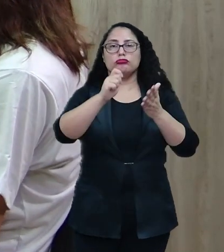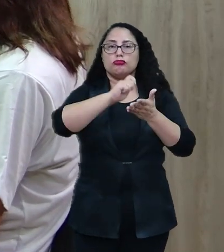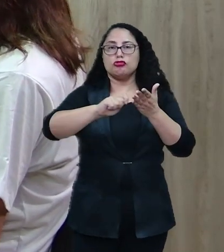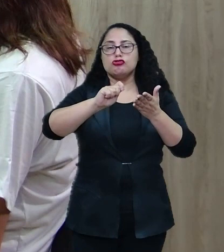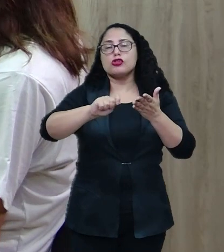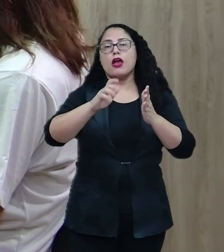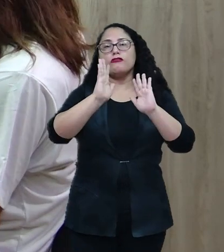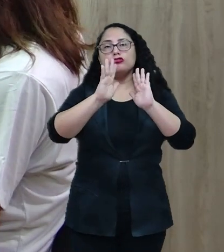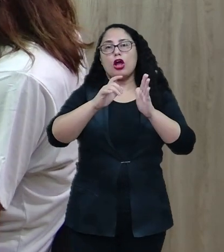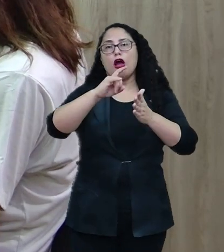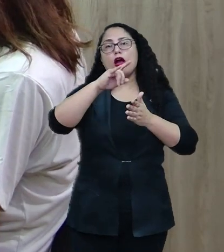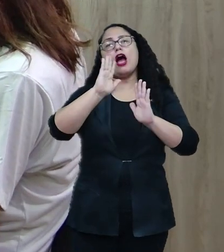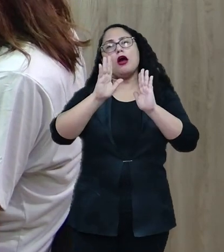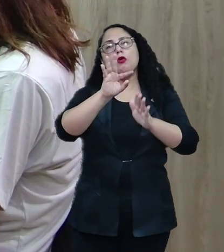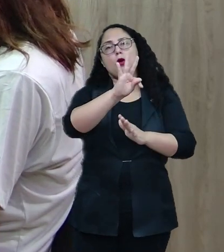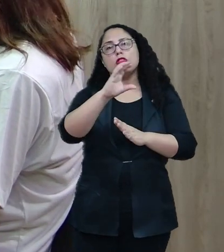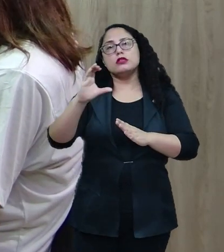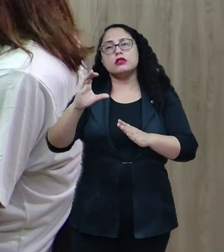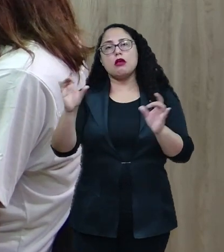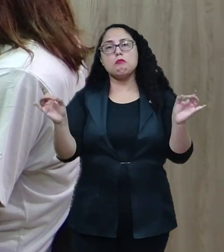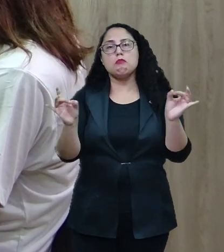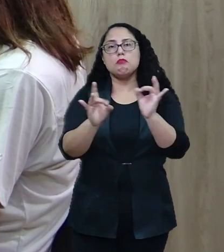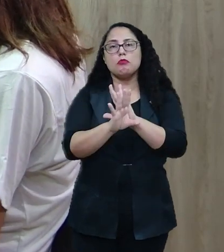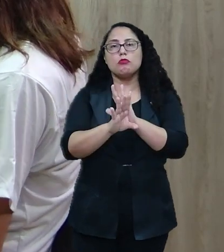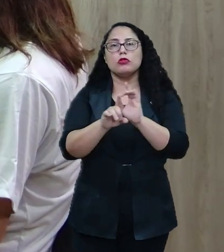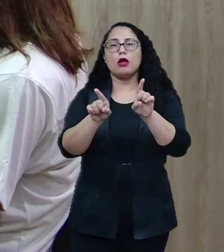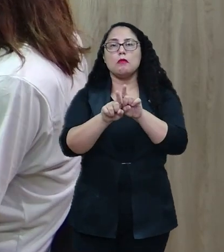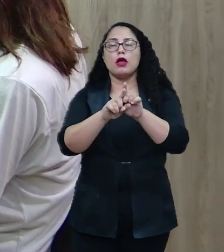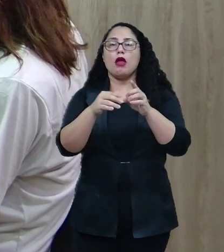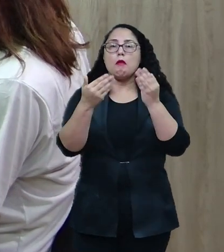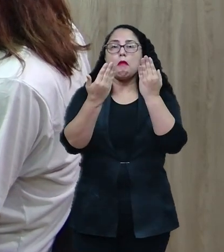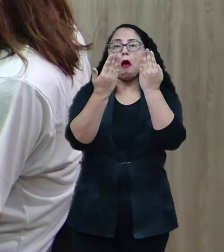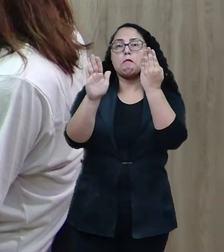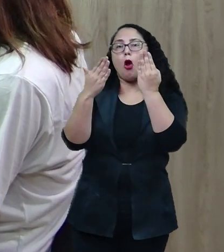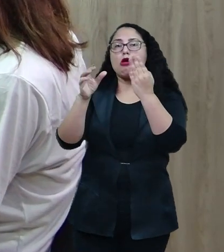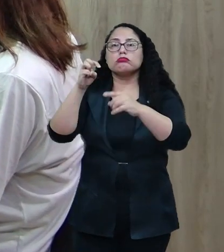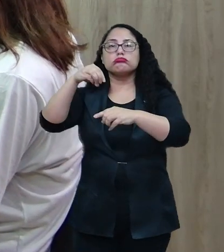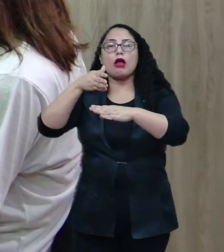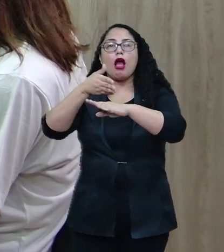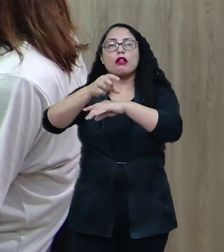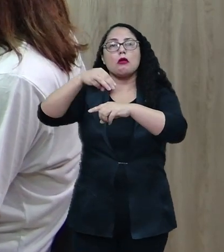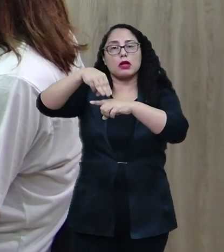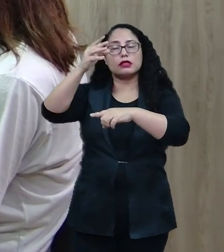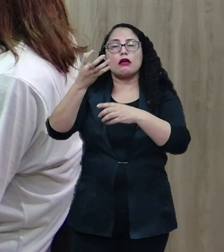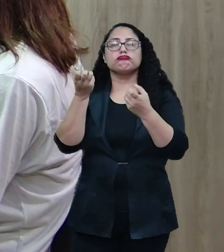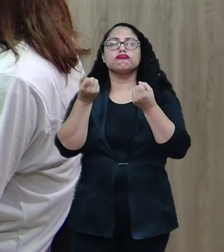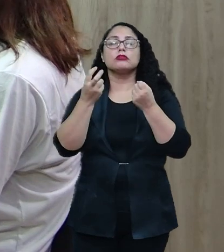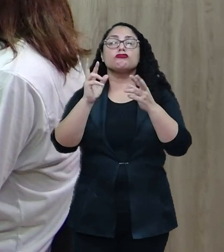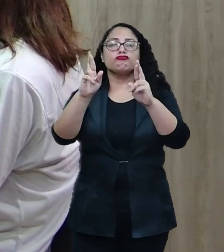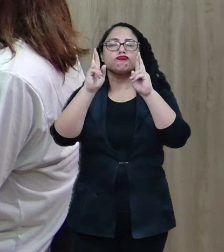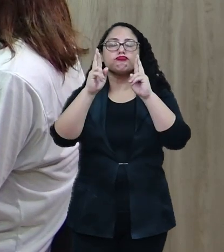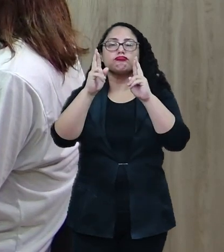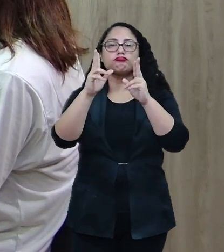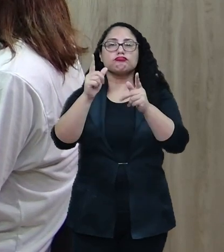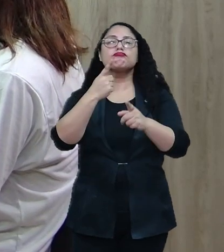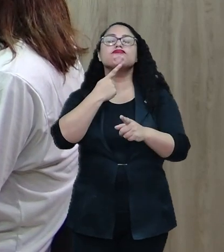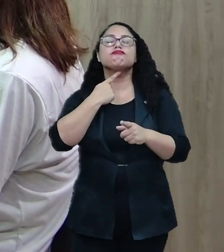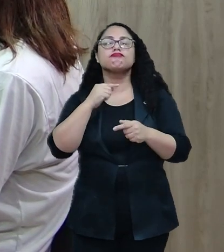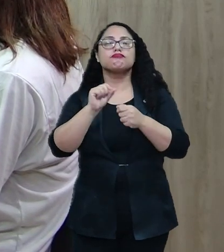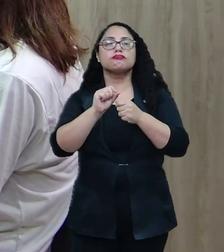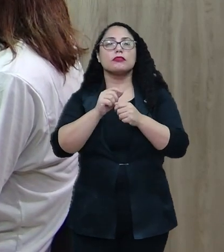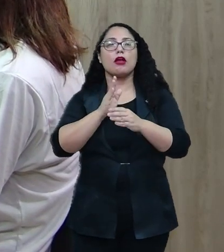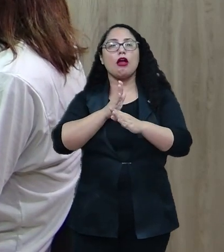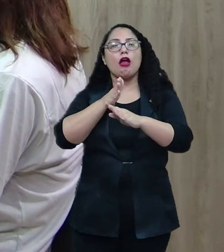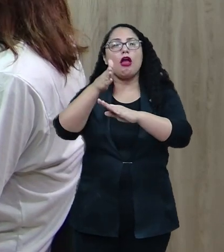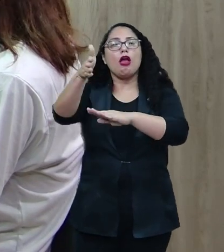esse PIBIC que já vai ser o meu TCC e espero que também uma porta para o mestrado. Quero muito fazer. Pretendo ir